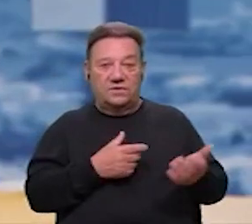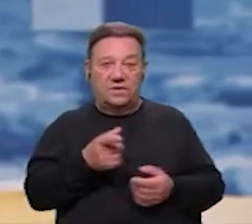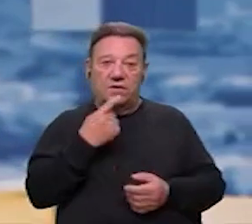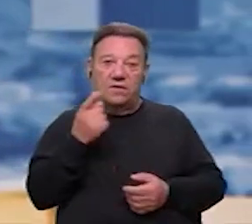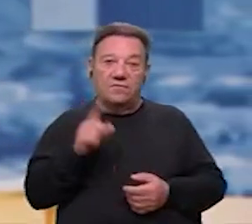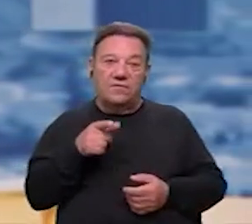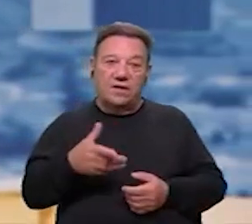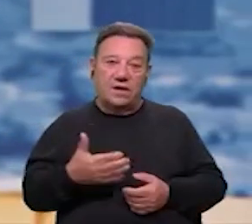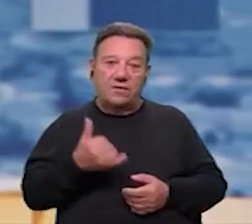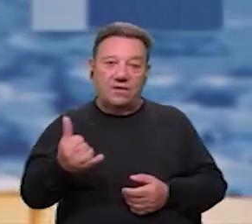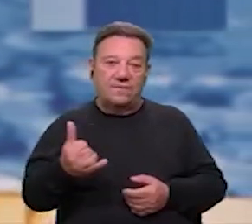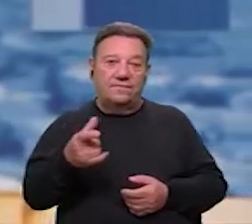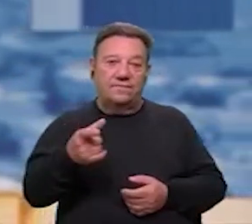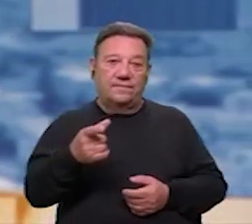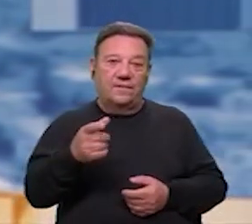Voltamos agora